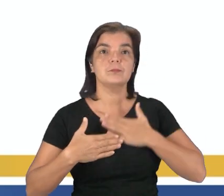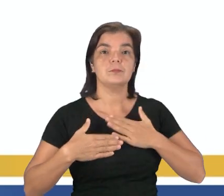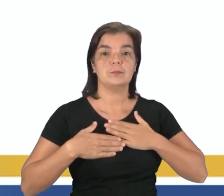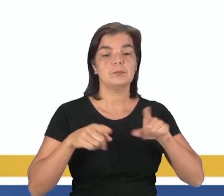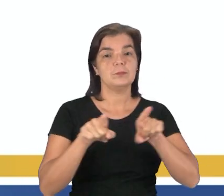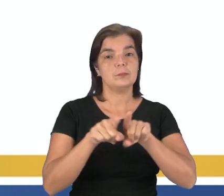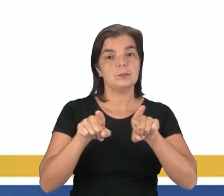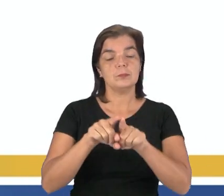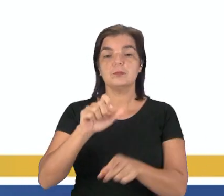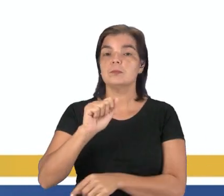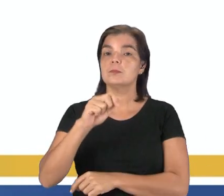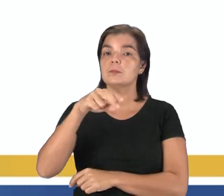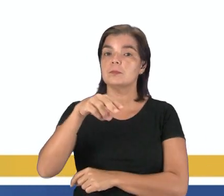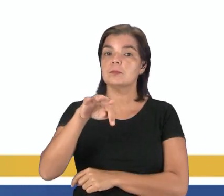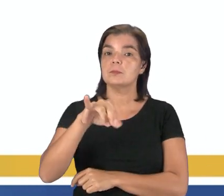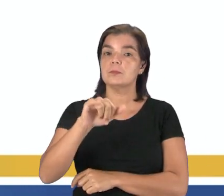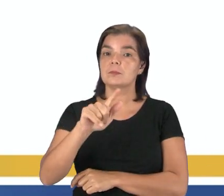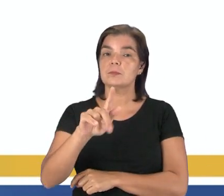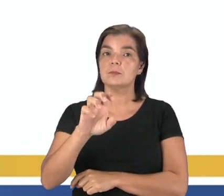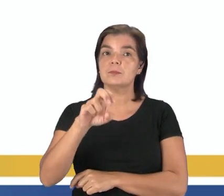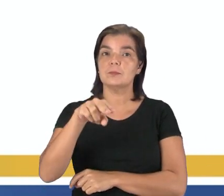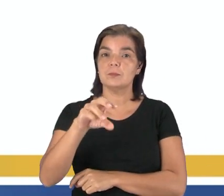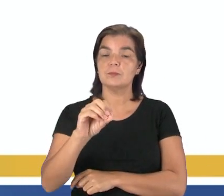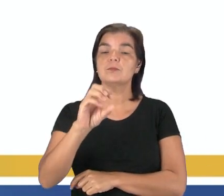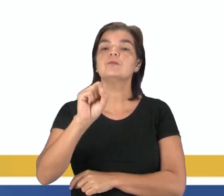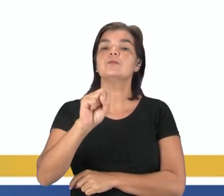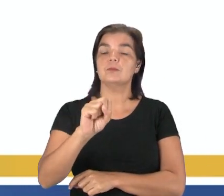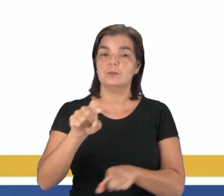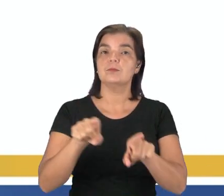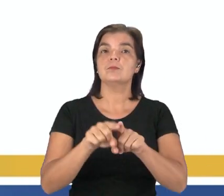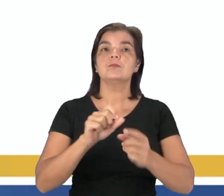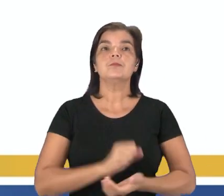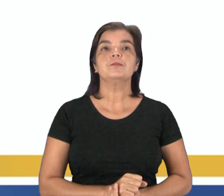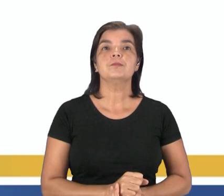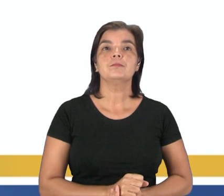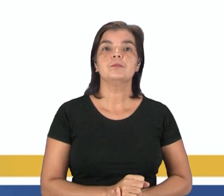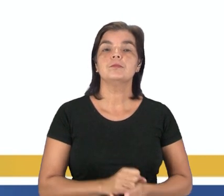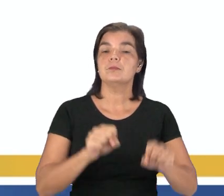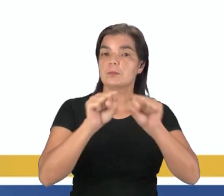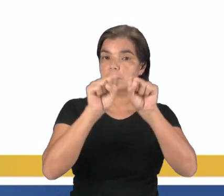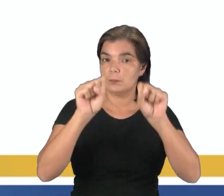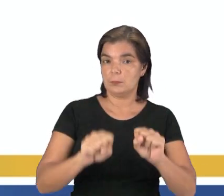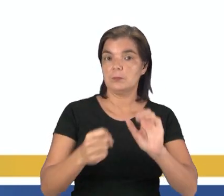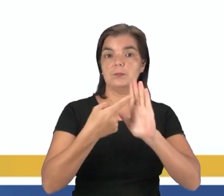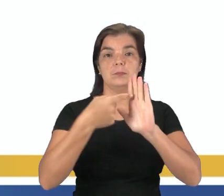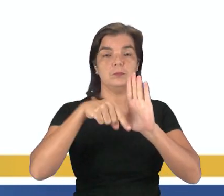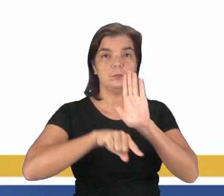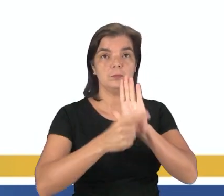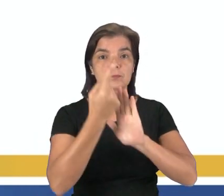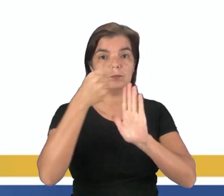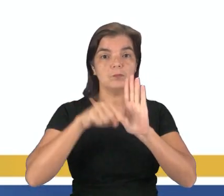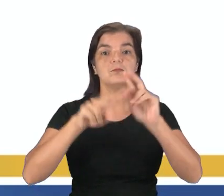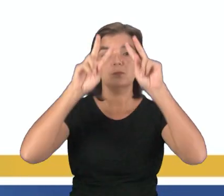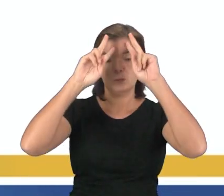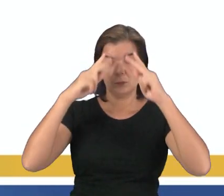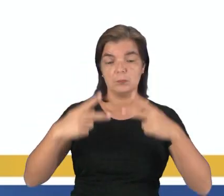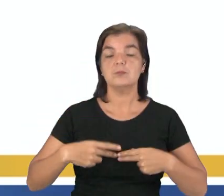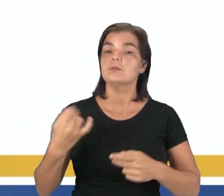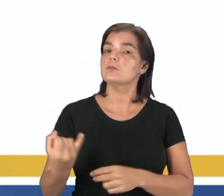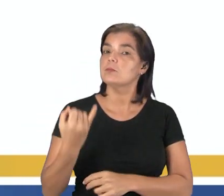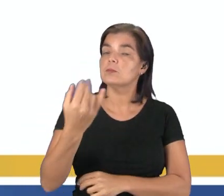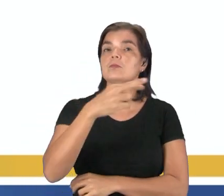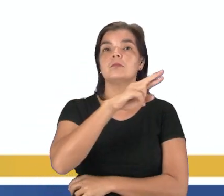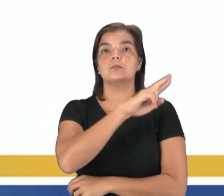palavra anticorpos e antígenos, onde essa frase ficaria composta da seguinte forma: o sistema imunológico humano, ele tem como